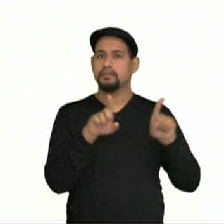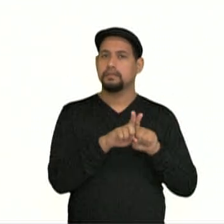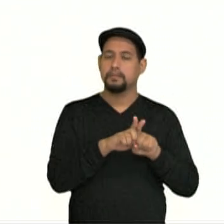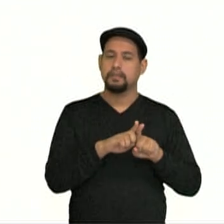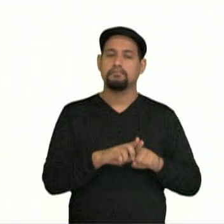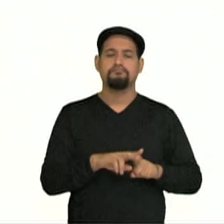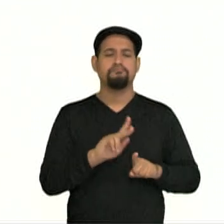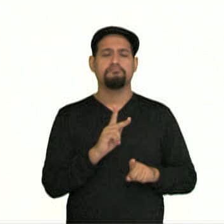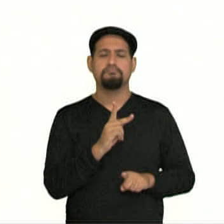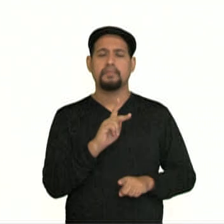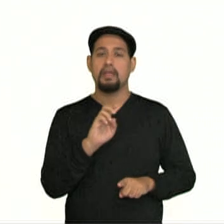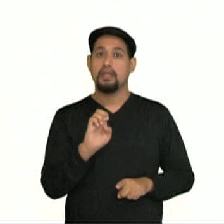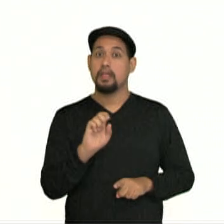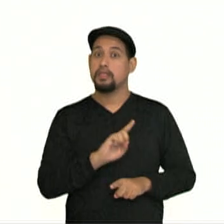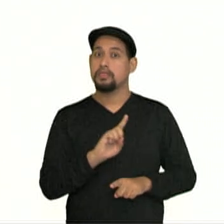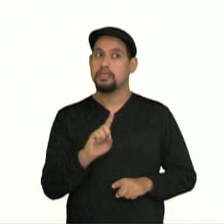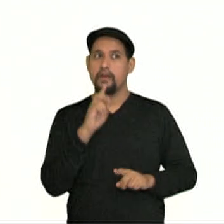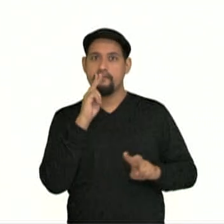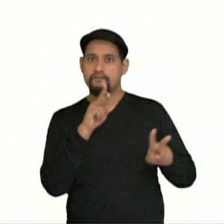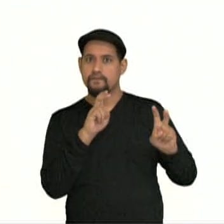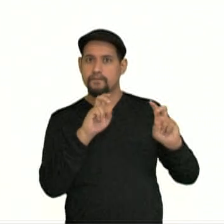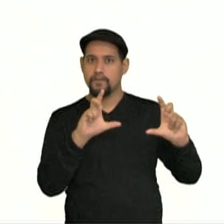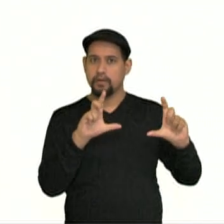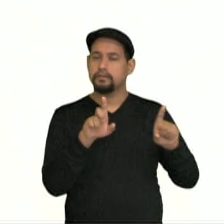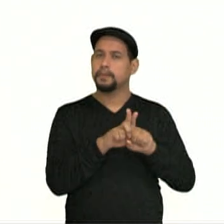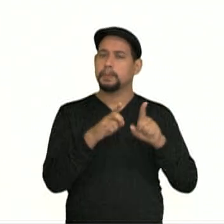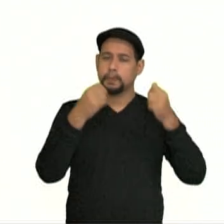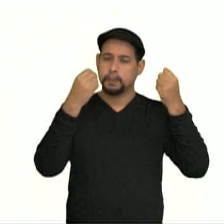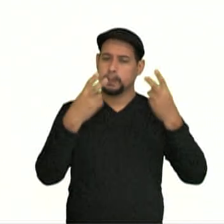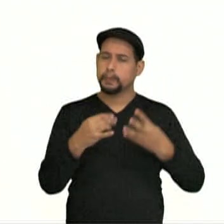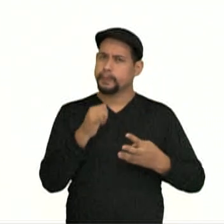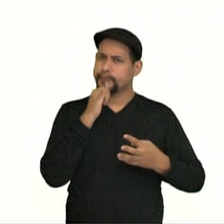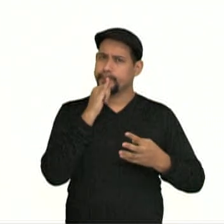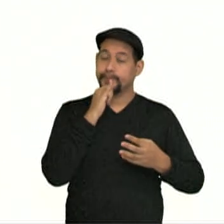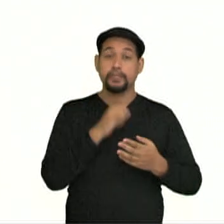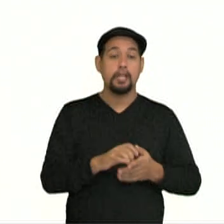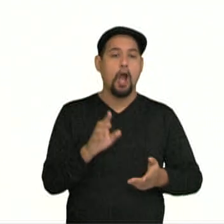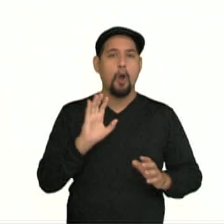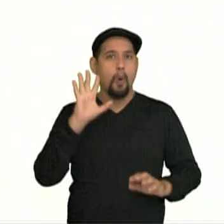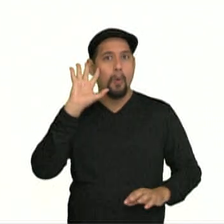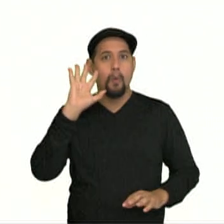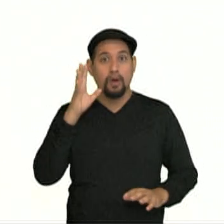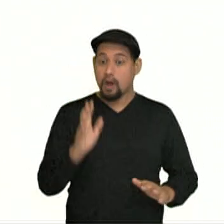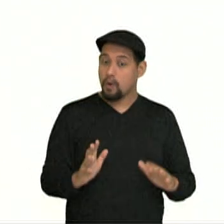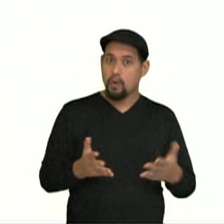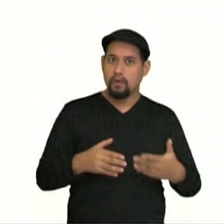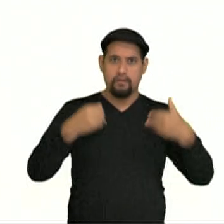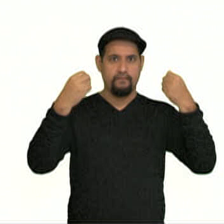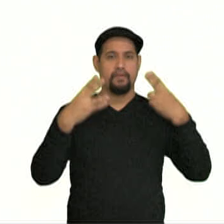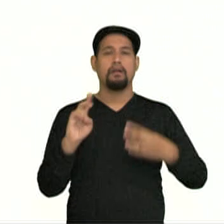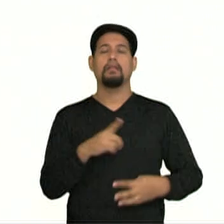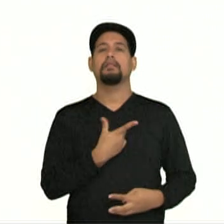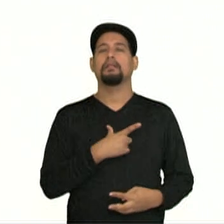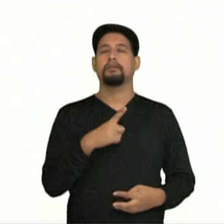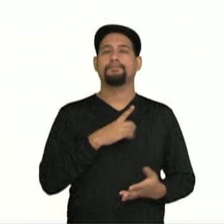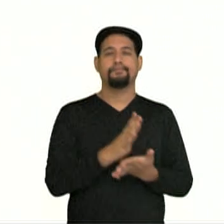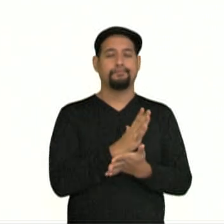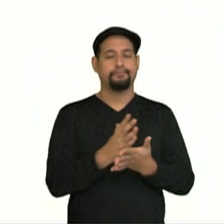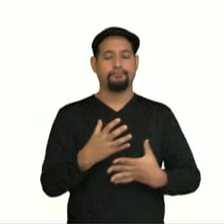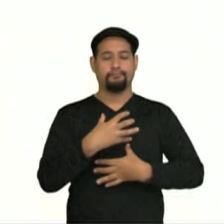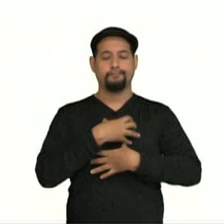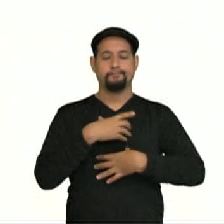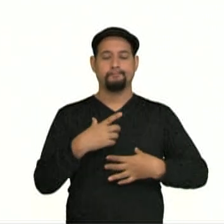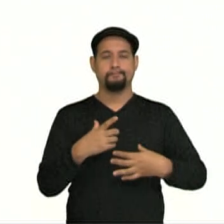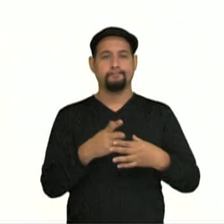watching. At the moment, aqui está uma dica para vocês. Quando a ação está acontecendo no momento da fala, nós vamos ter algumas expressões que